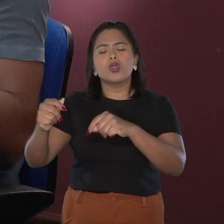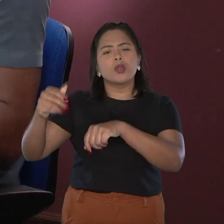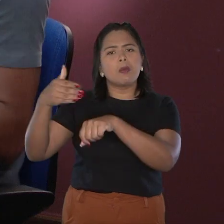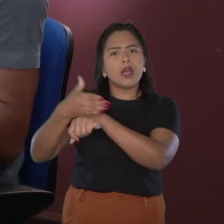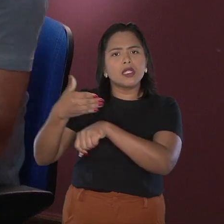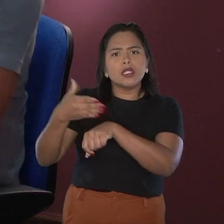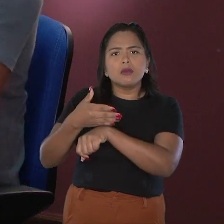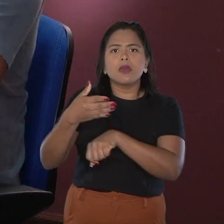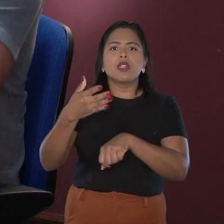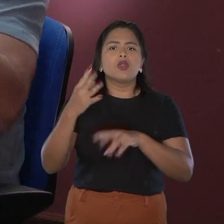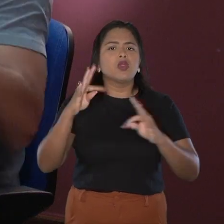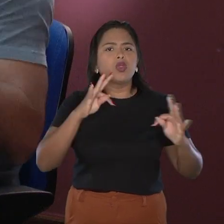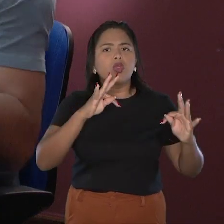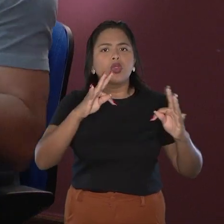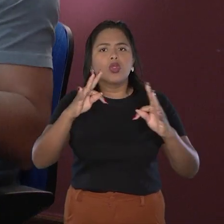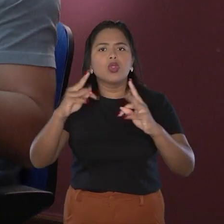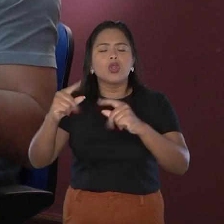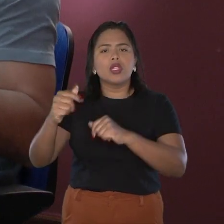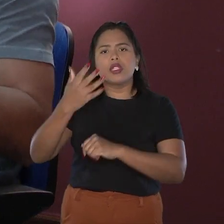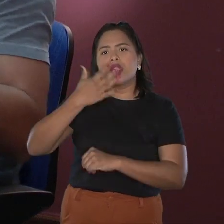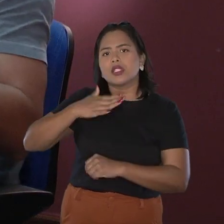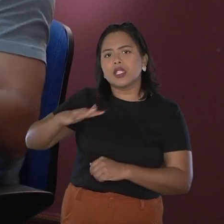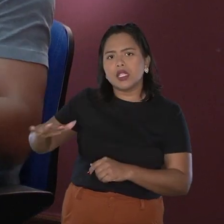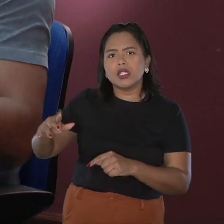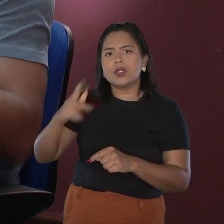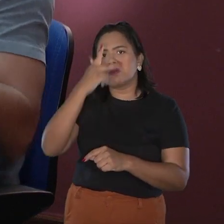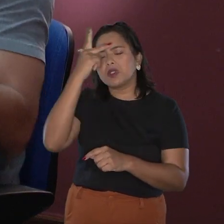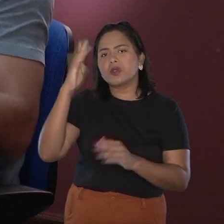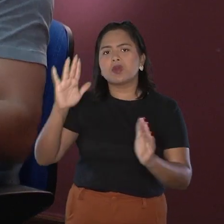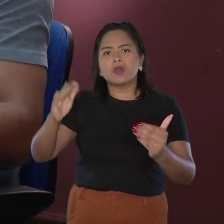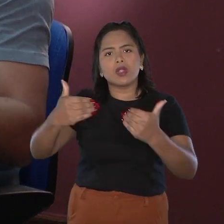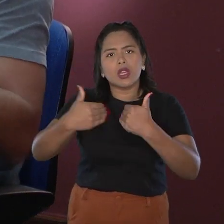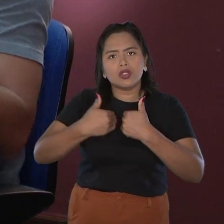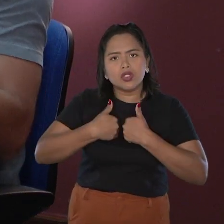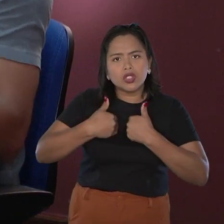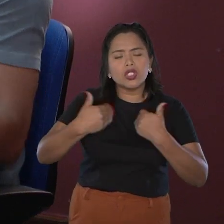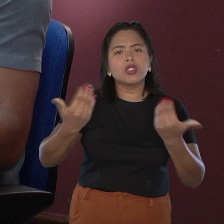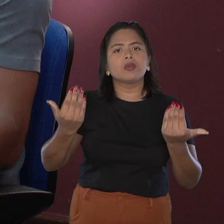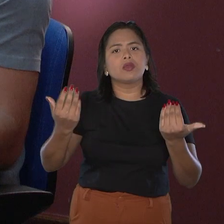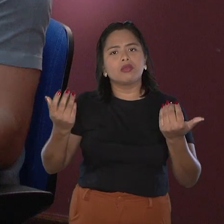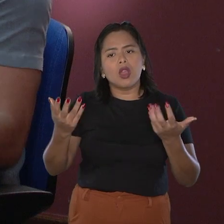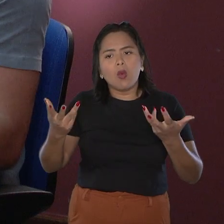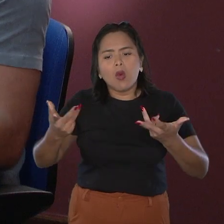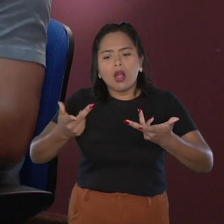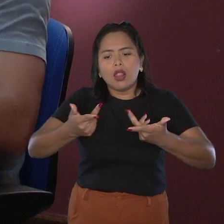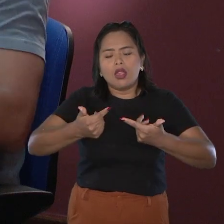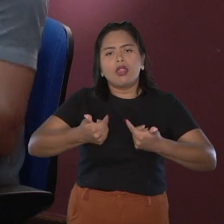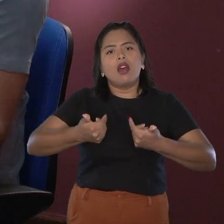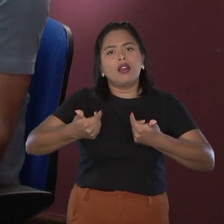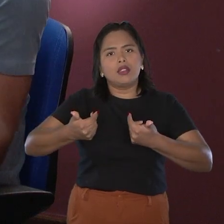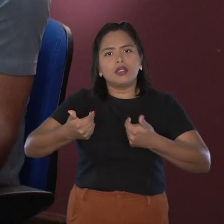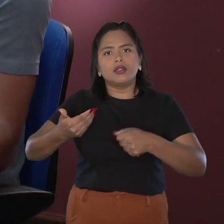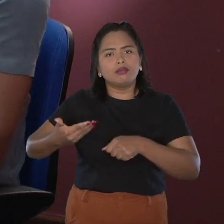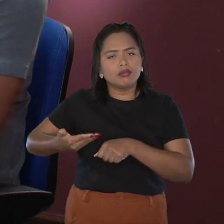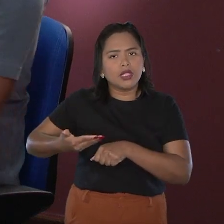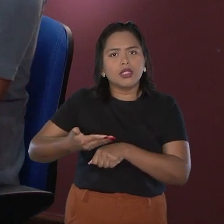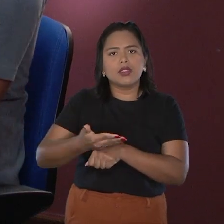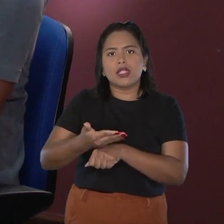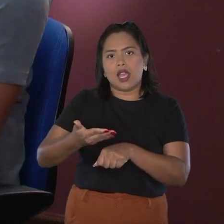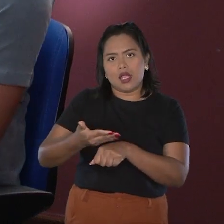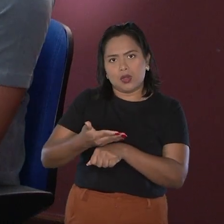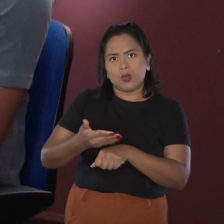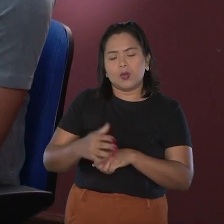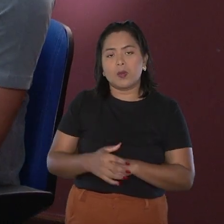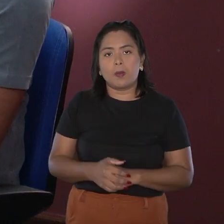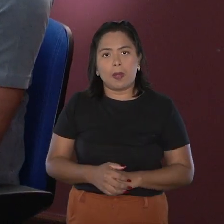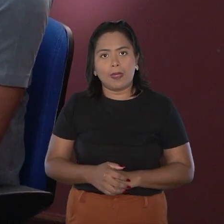todas as crianças todas as pessoas com autismo tivessem melhor acesso a melhor qualidade de acesso a todas as instâncias então